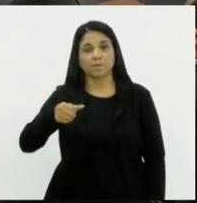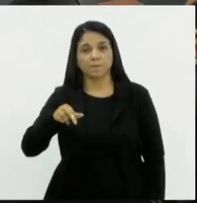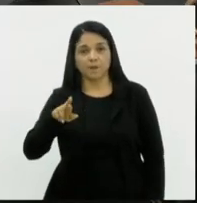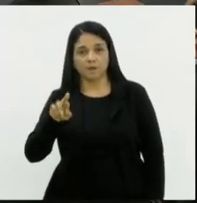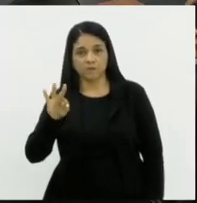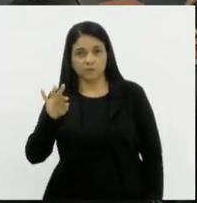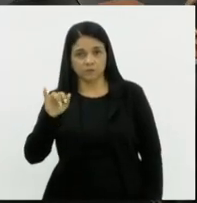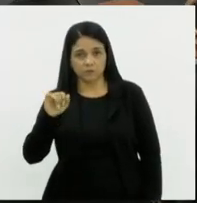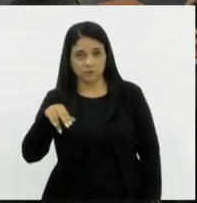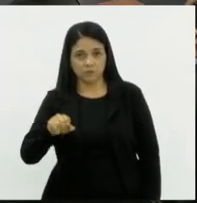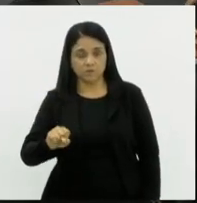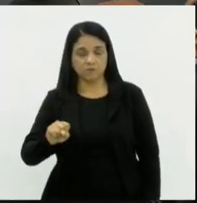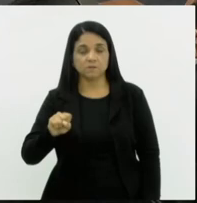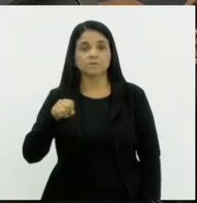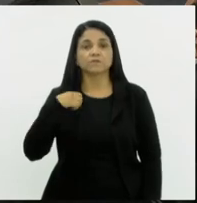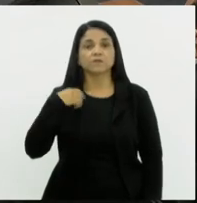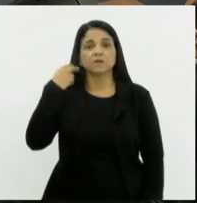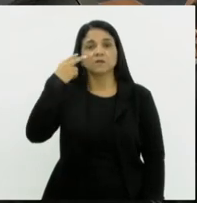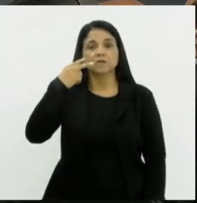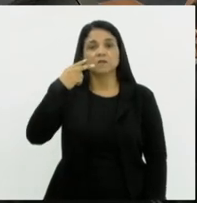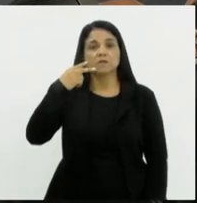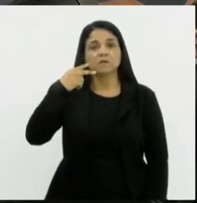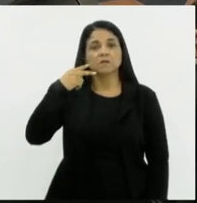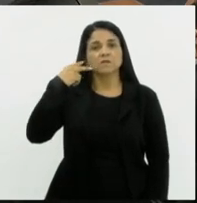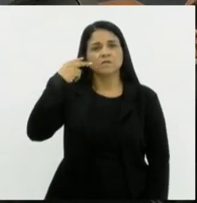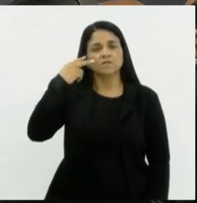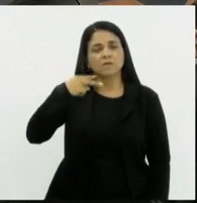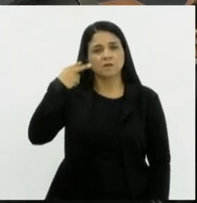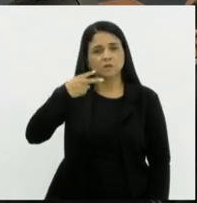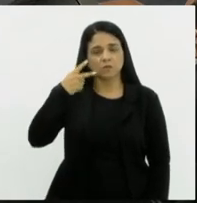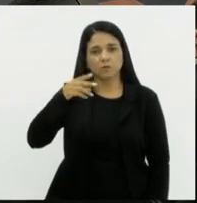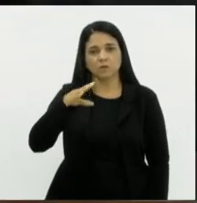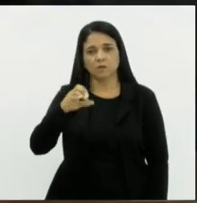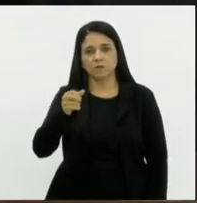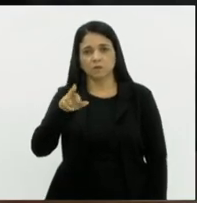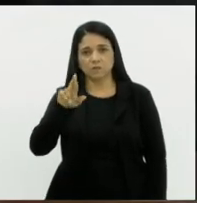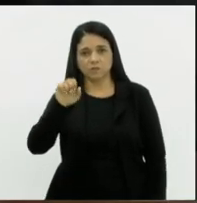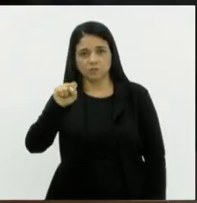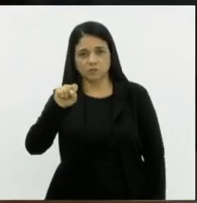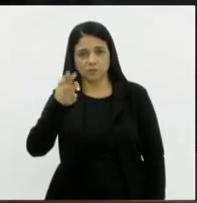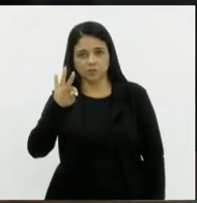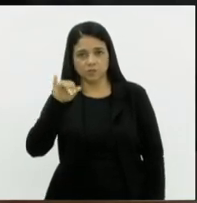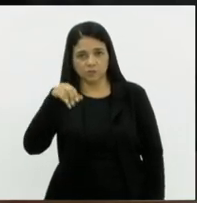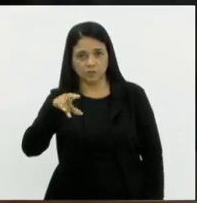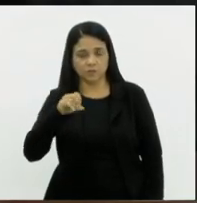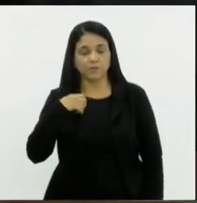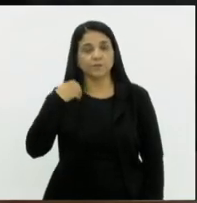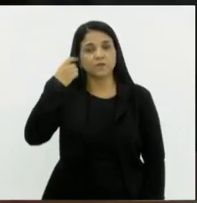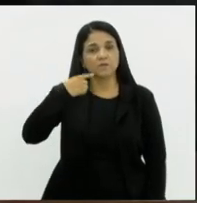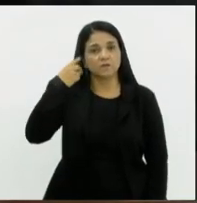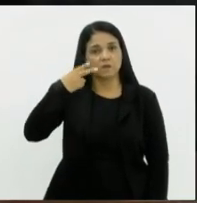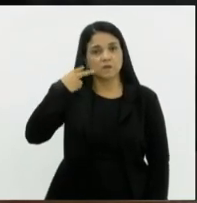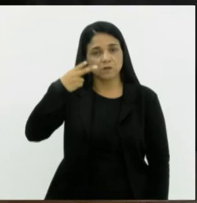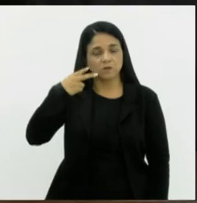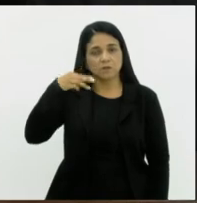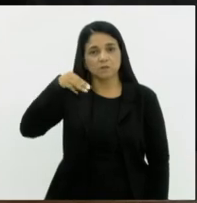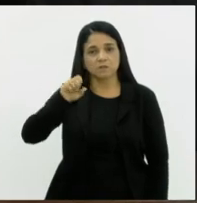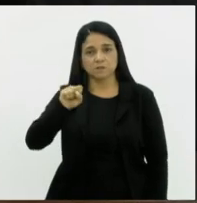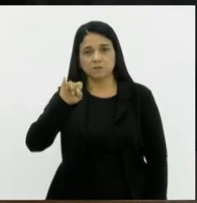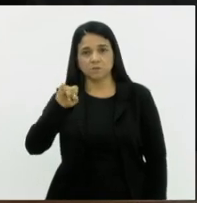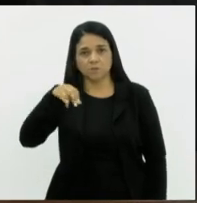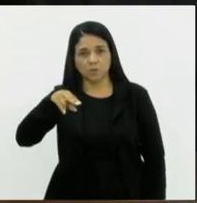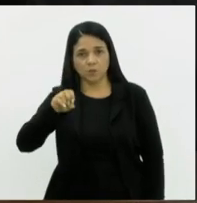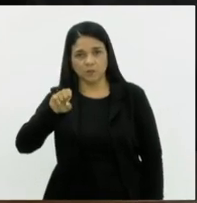Cristiane Sobreira, vereador de Belfor Roxo, Simone Flores, vereadora de